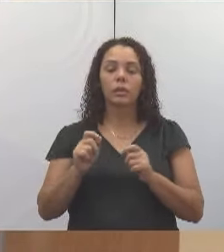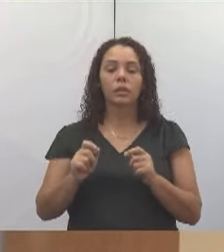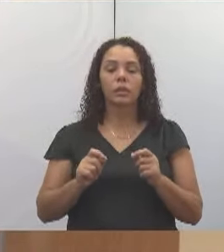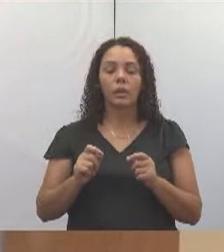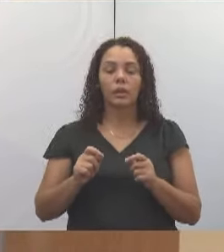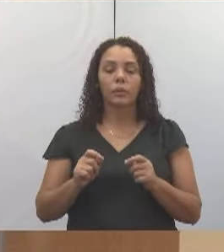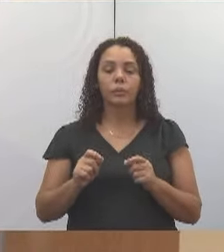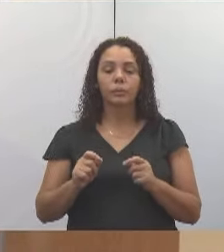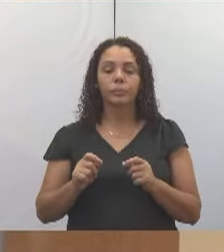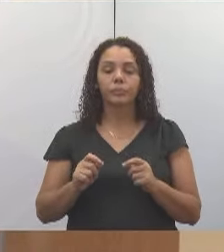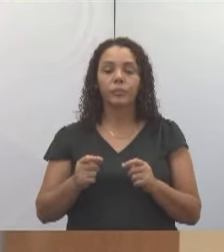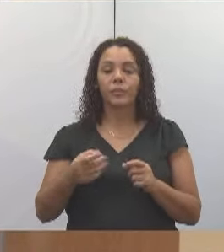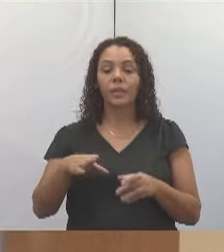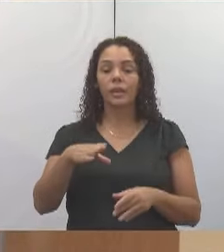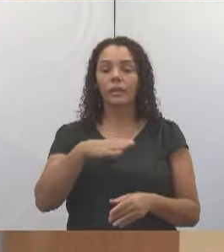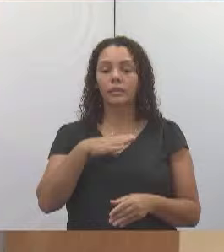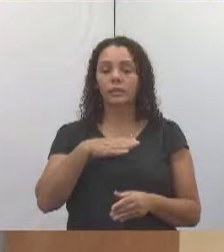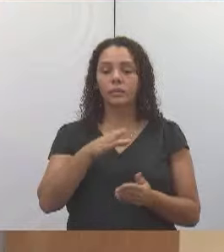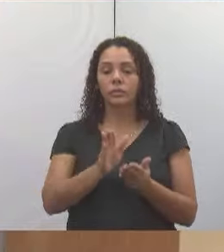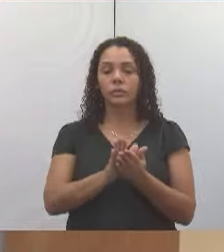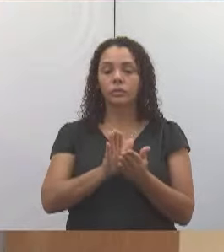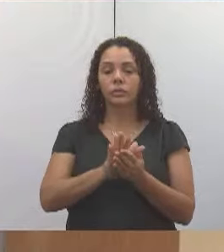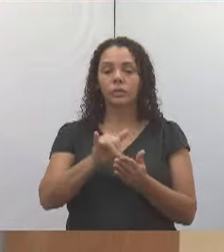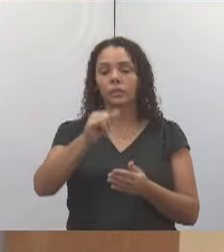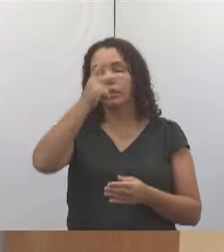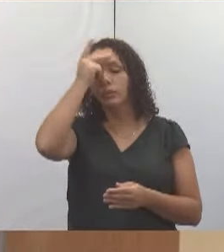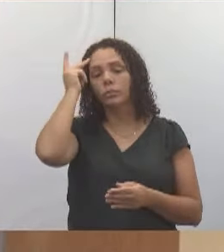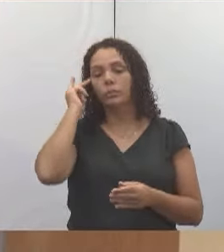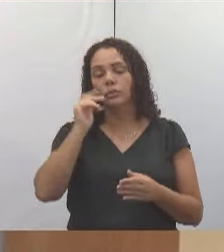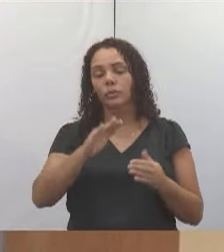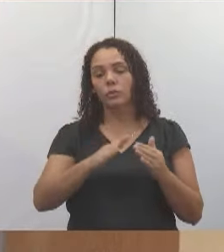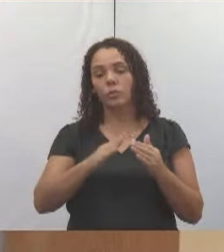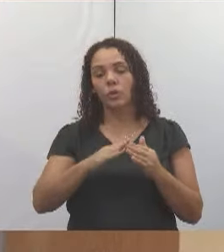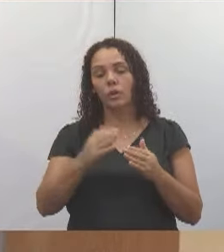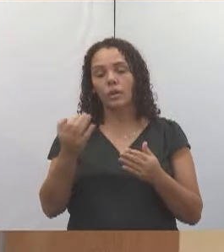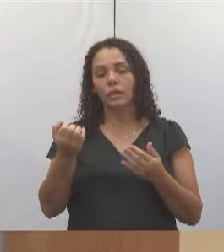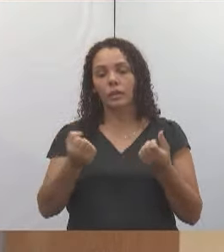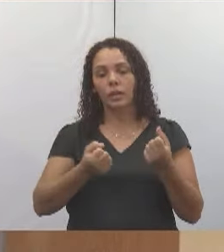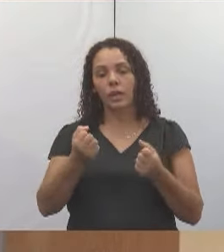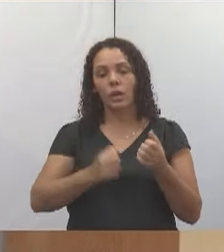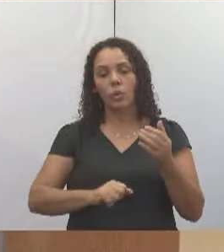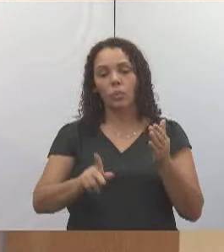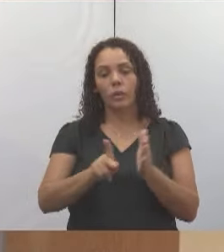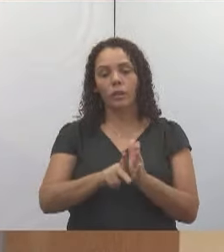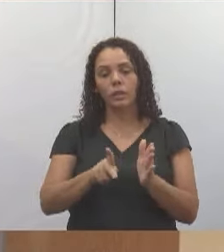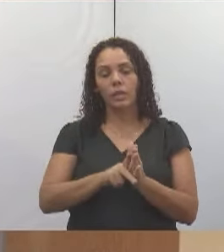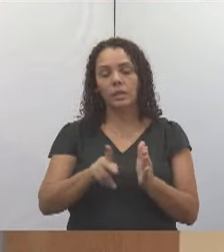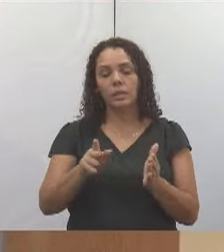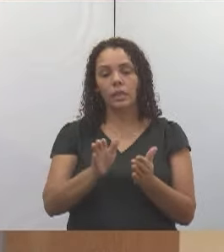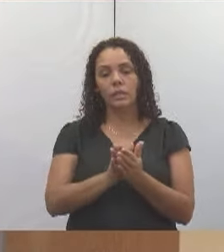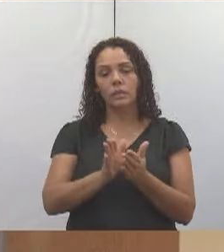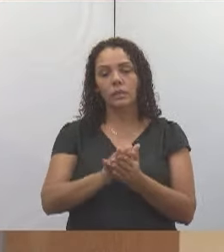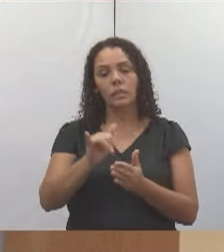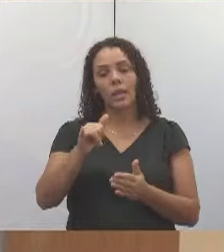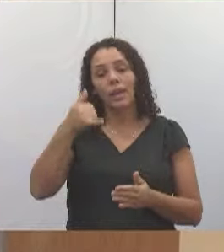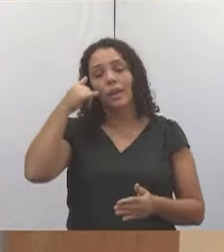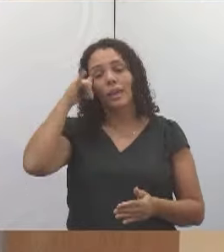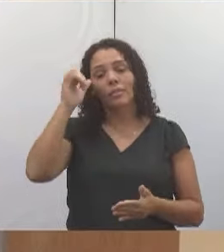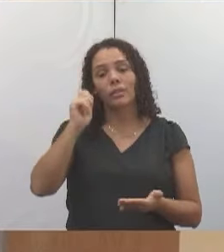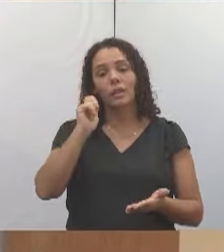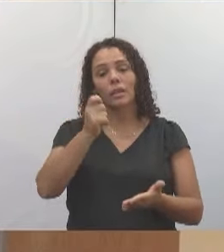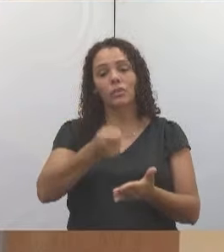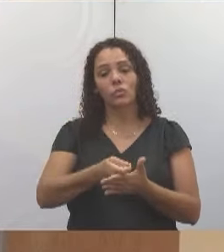e a cidade de Jacareí, os moradores da cidade que tivesse carro, não pagassem pedagem, tivesse a placa da cidade de